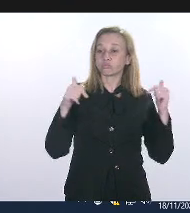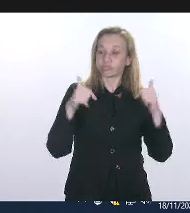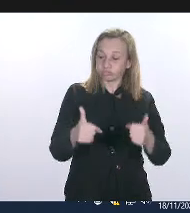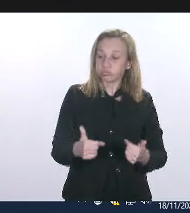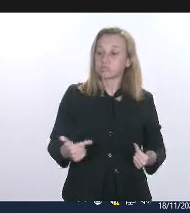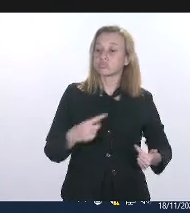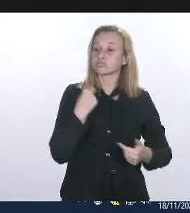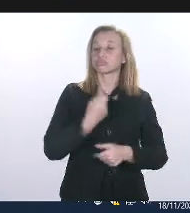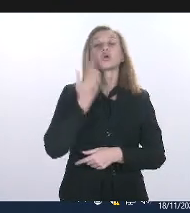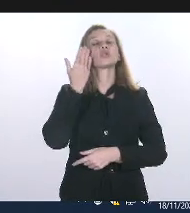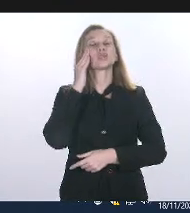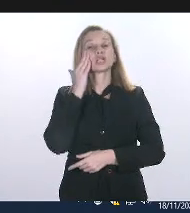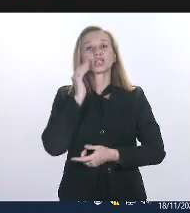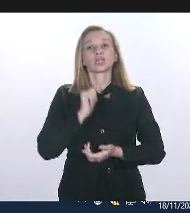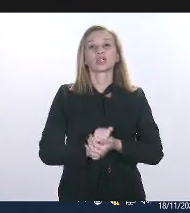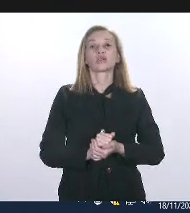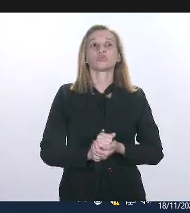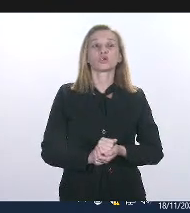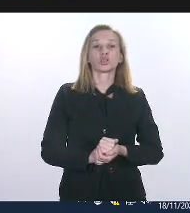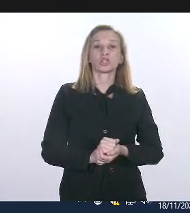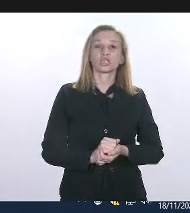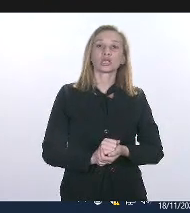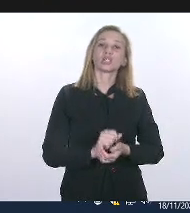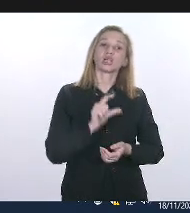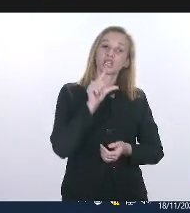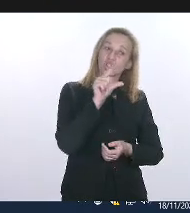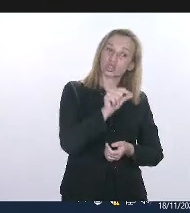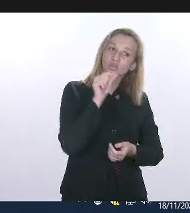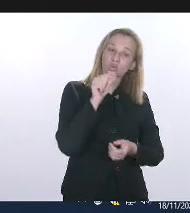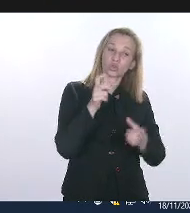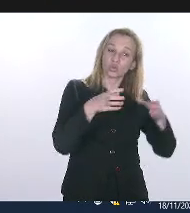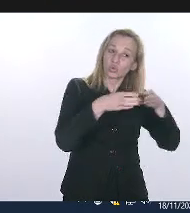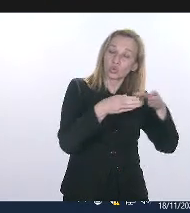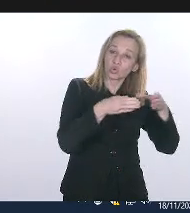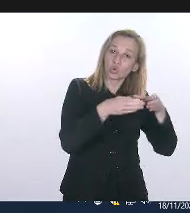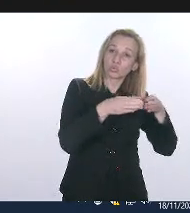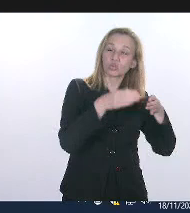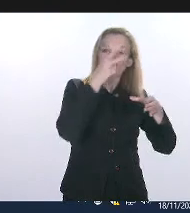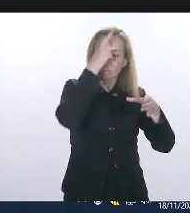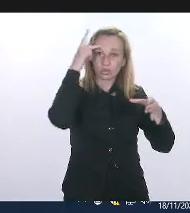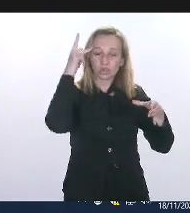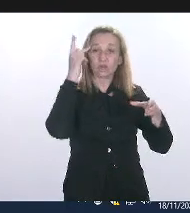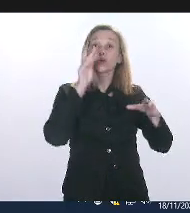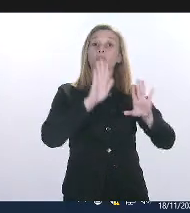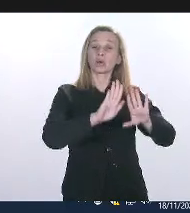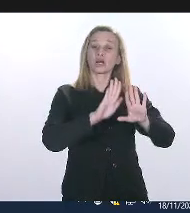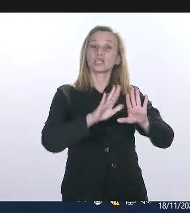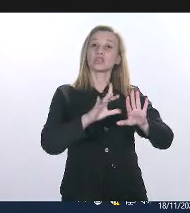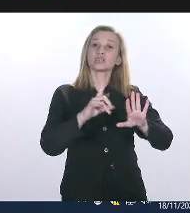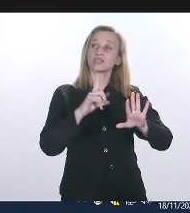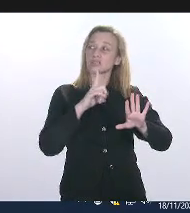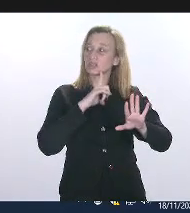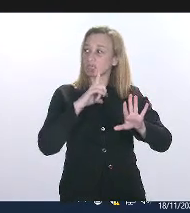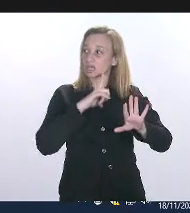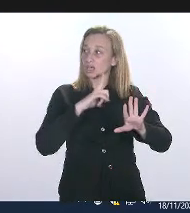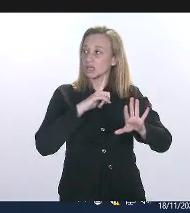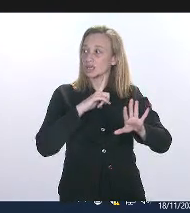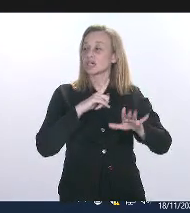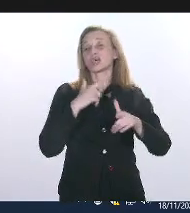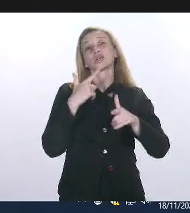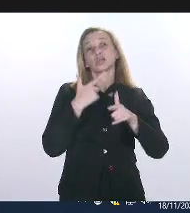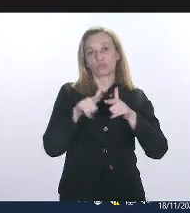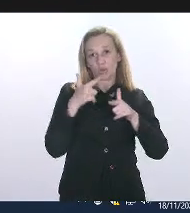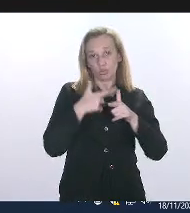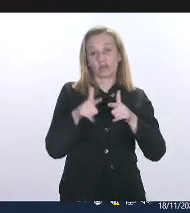nosso entender, acabaria privilegiando um determinado grupo de pessoas, embora exista aí esse problema